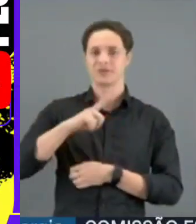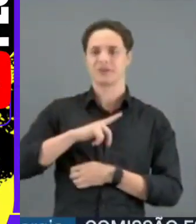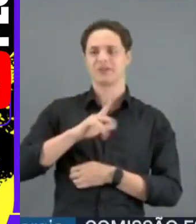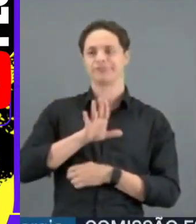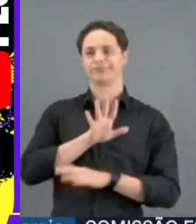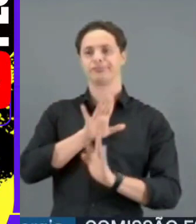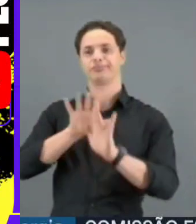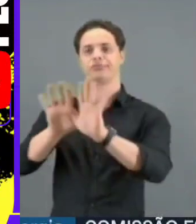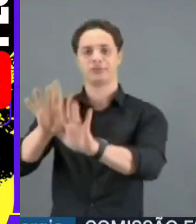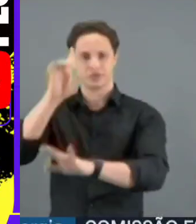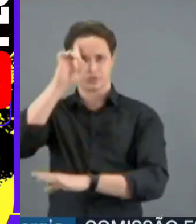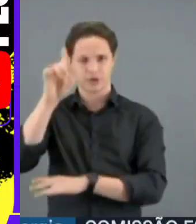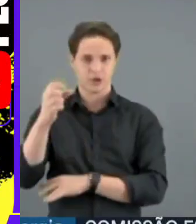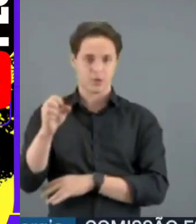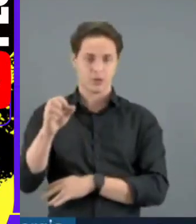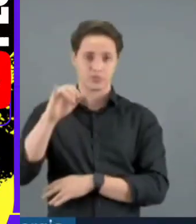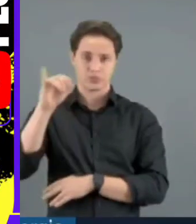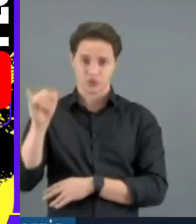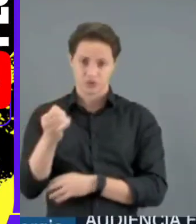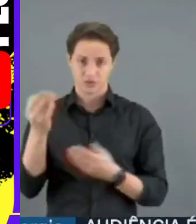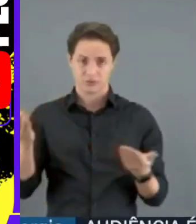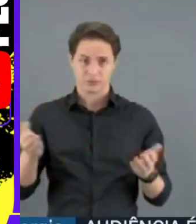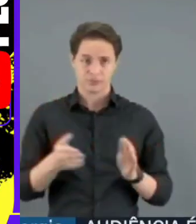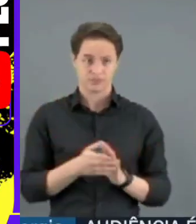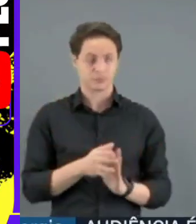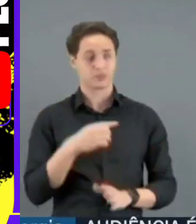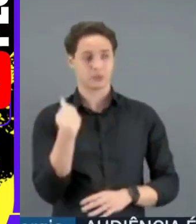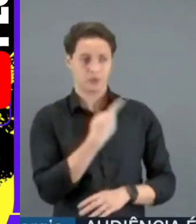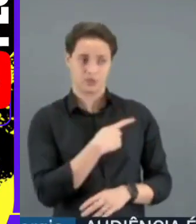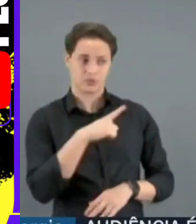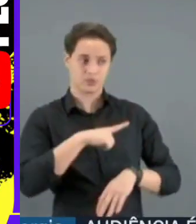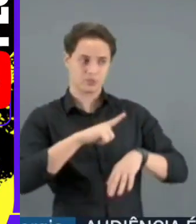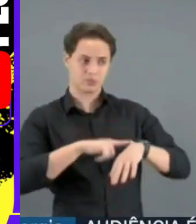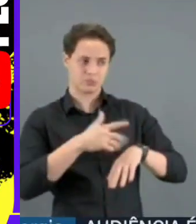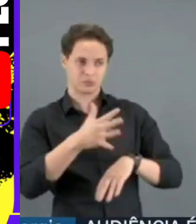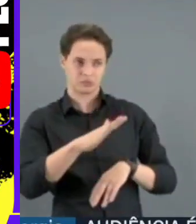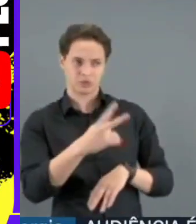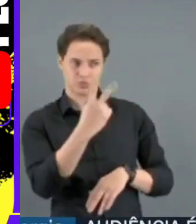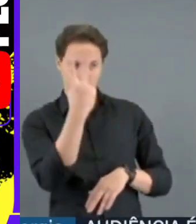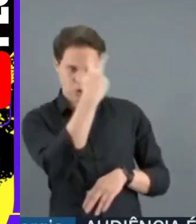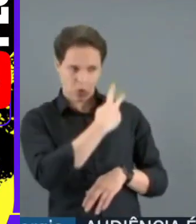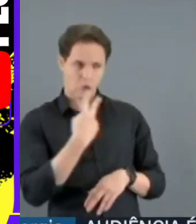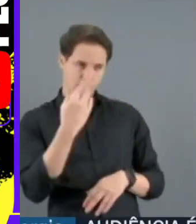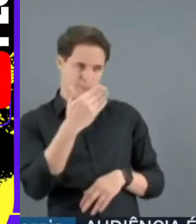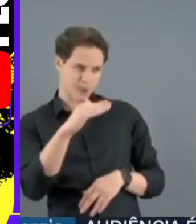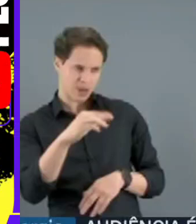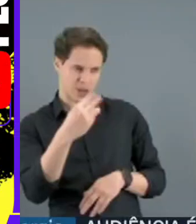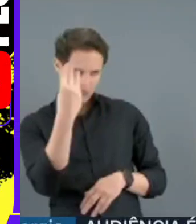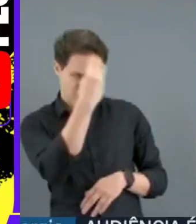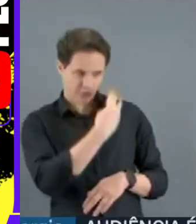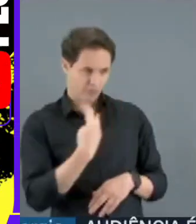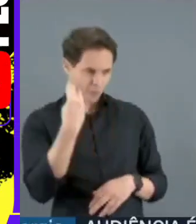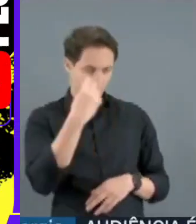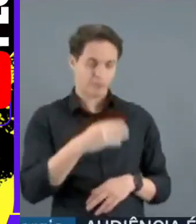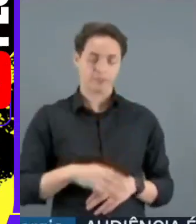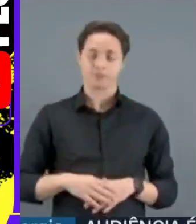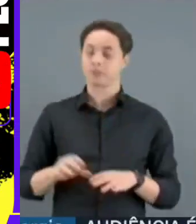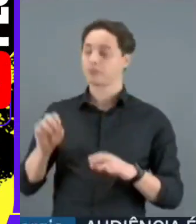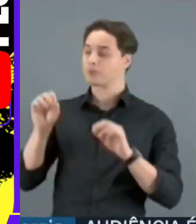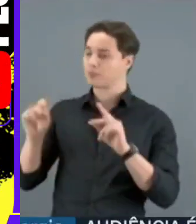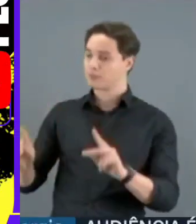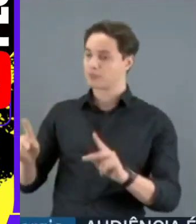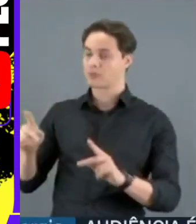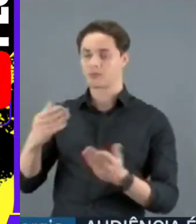de janeiro. Nós passamos por um tempo de 2 horas e meia a 3 horas. Ok. Como foi colocado até